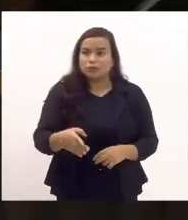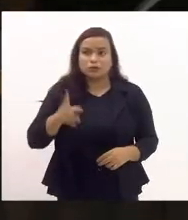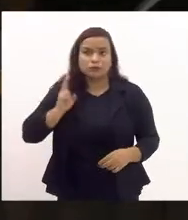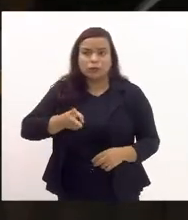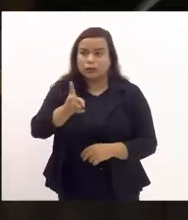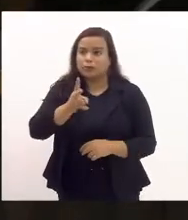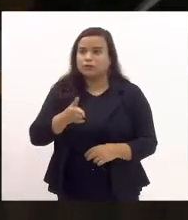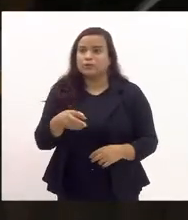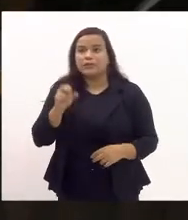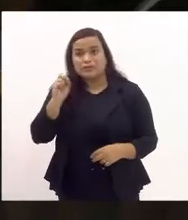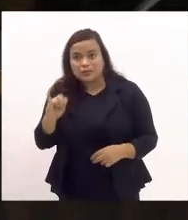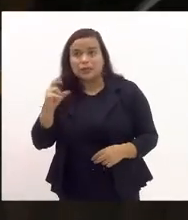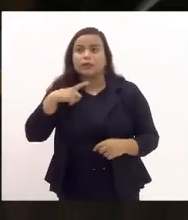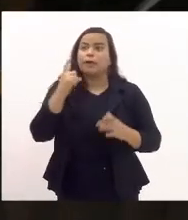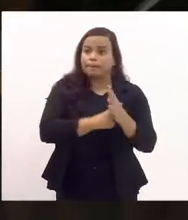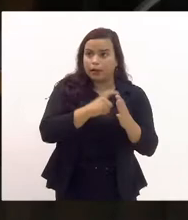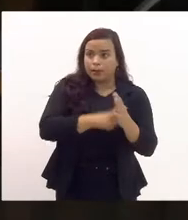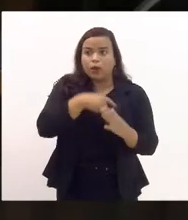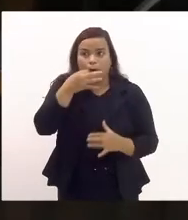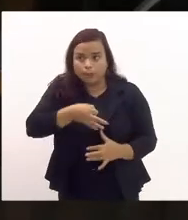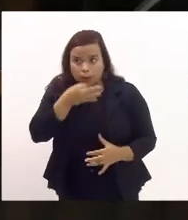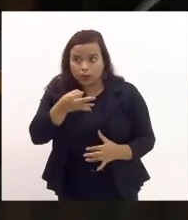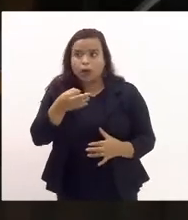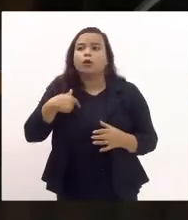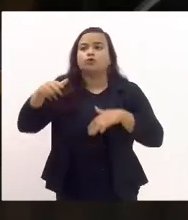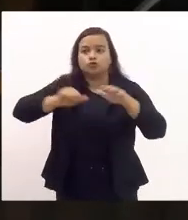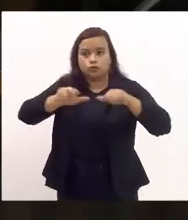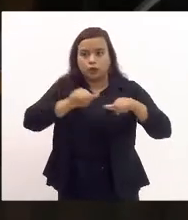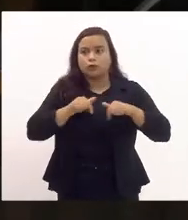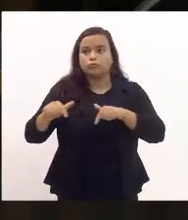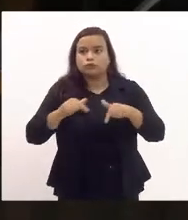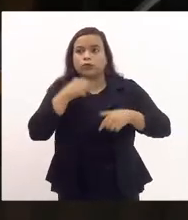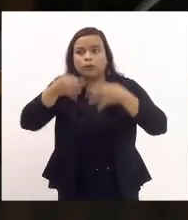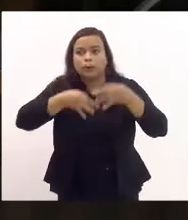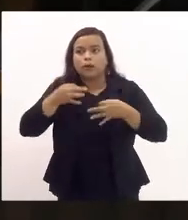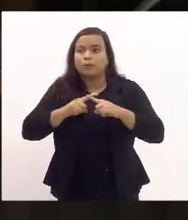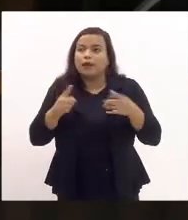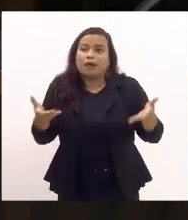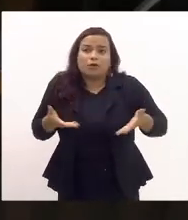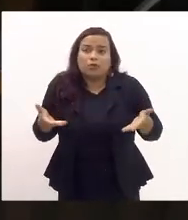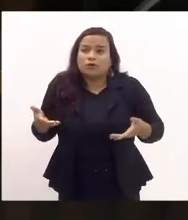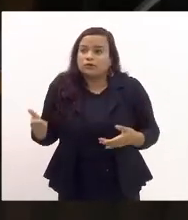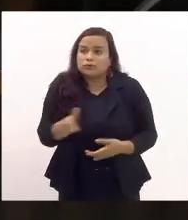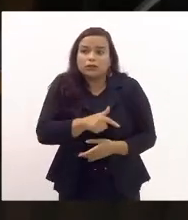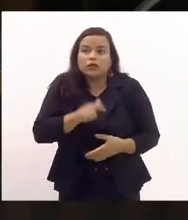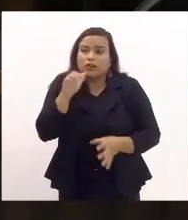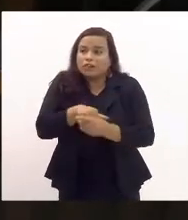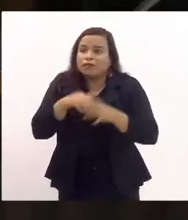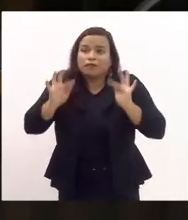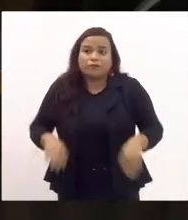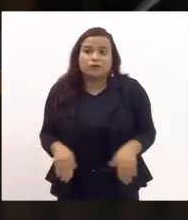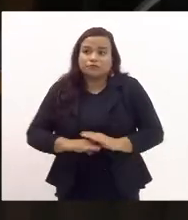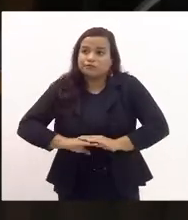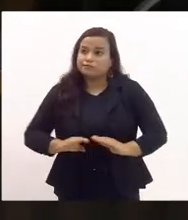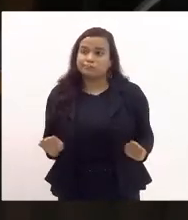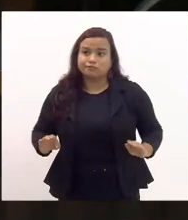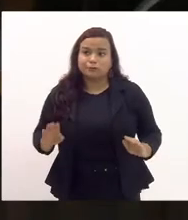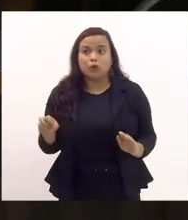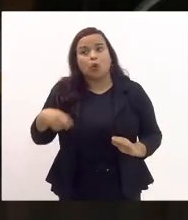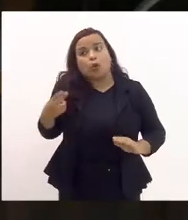faço isso quanto tempo parecer pendente eu chamo os trabalhos a ordem mas não tem mais nada aqui era a votação final oi oi